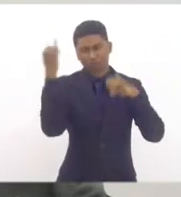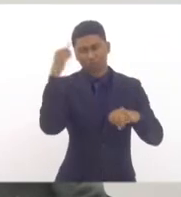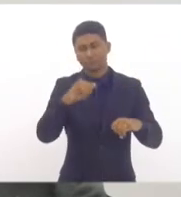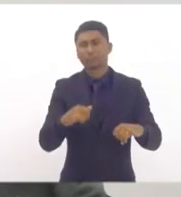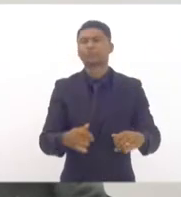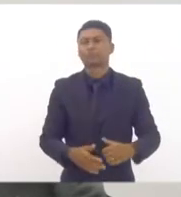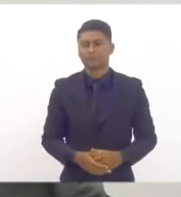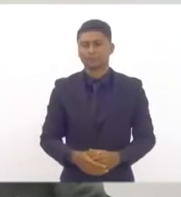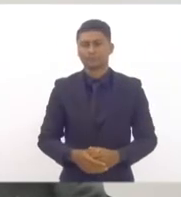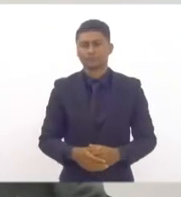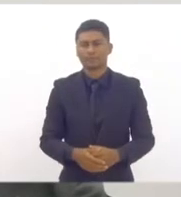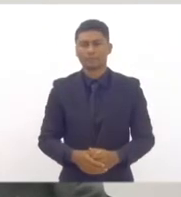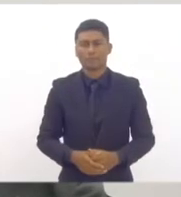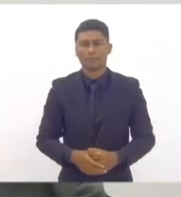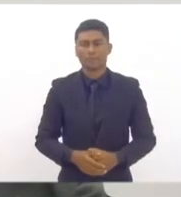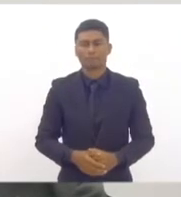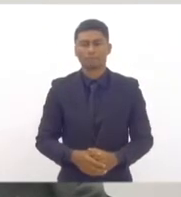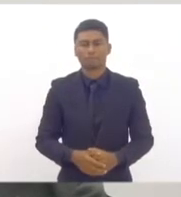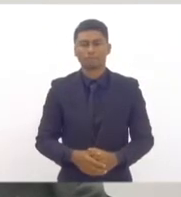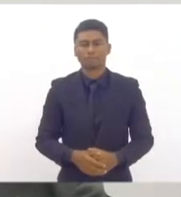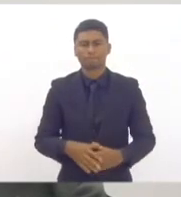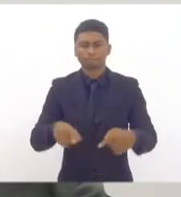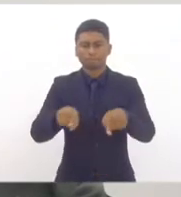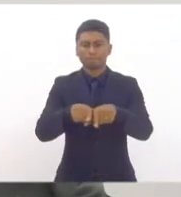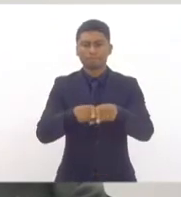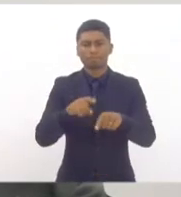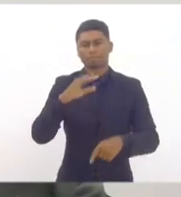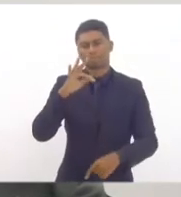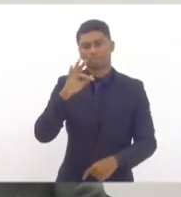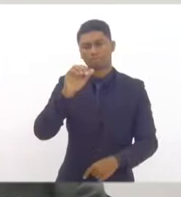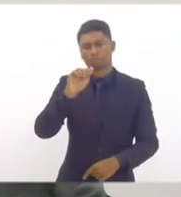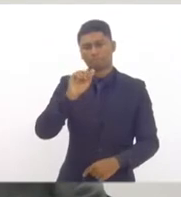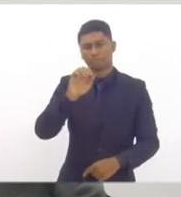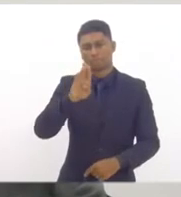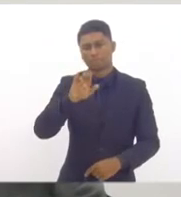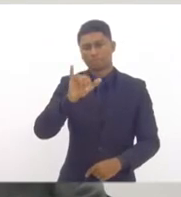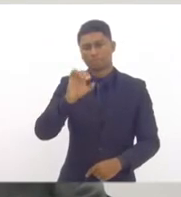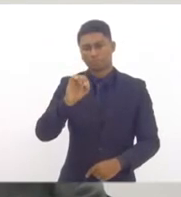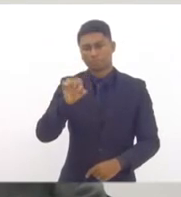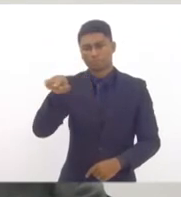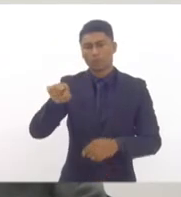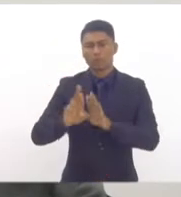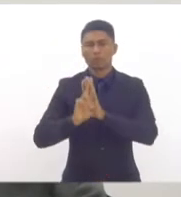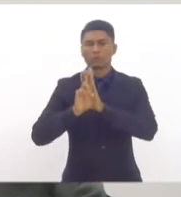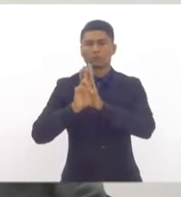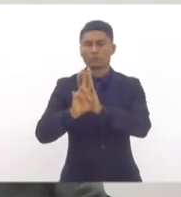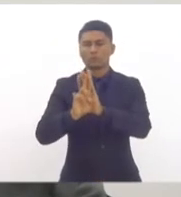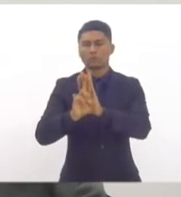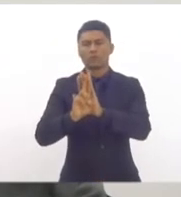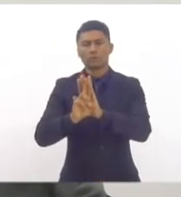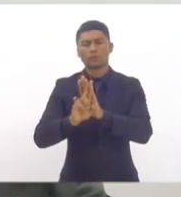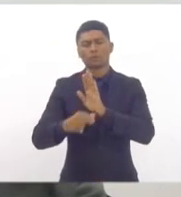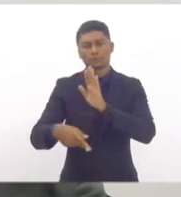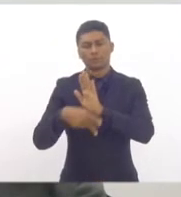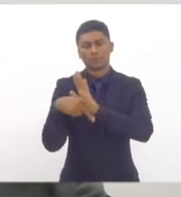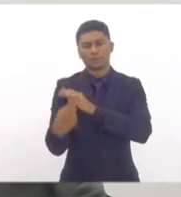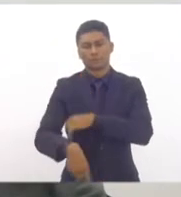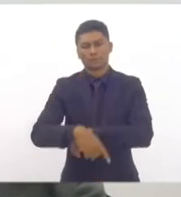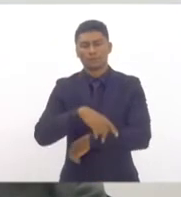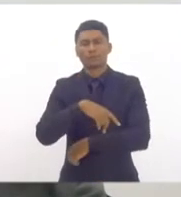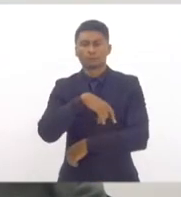pelo Desencarceramento, e o Fábio Cascardo, que é representante aqui da Seccional Rio de Janeiro da